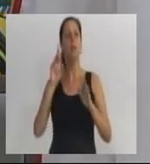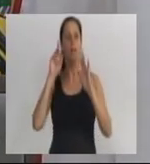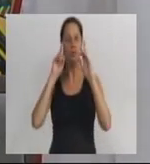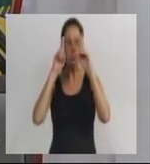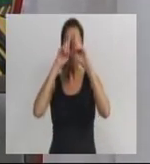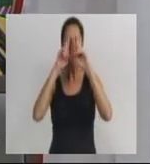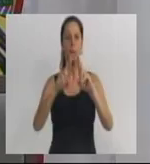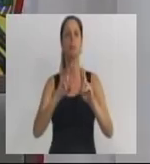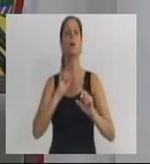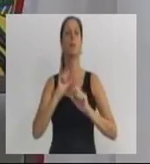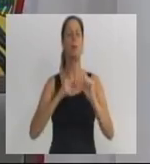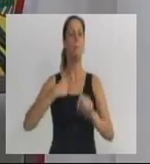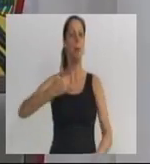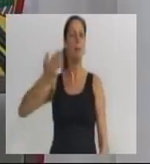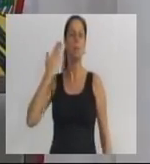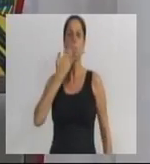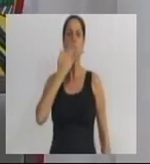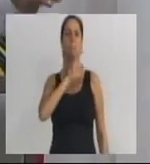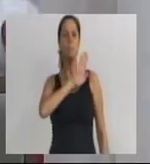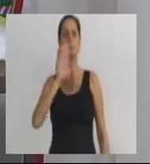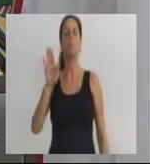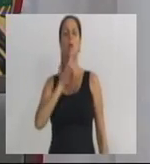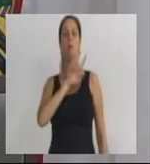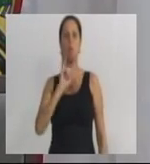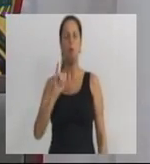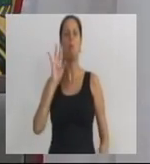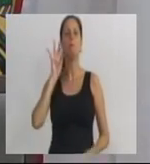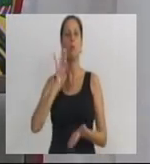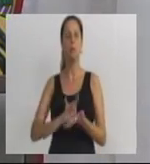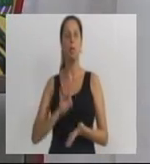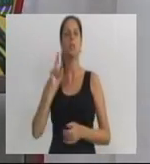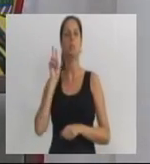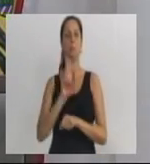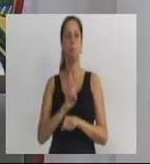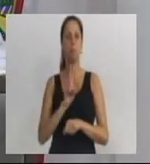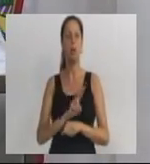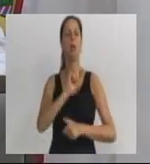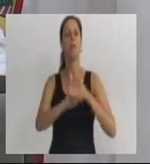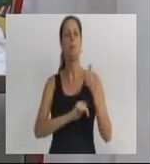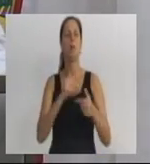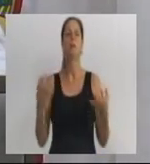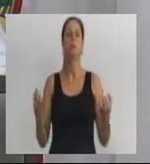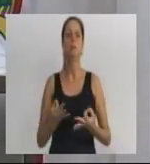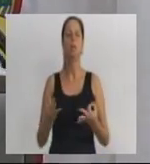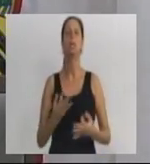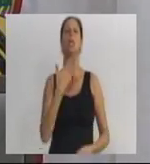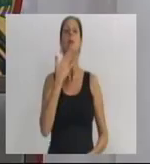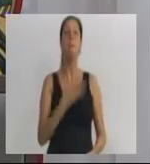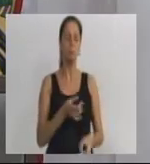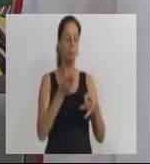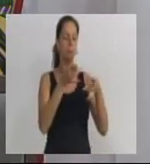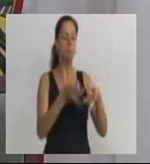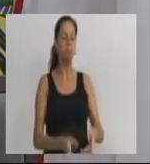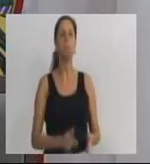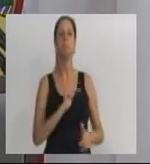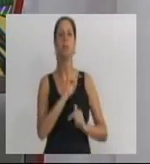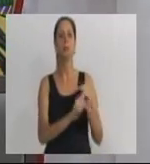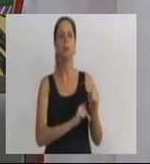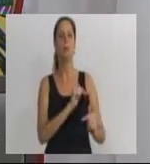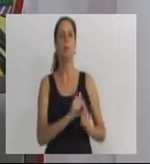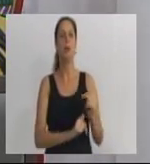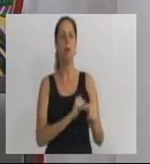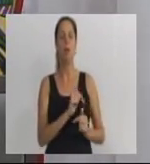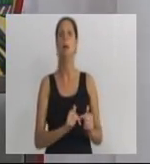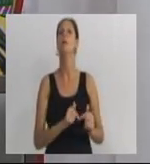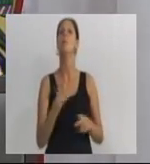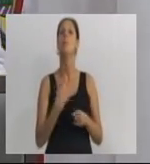ele jurou desempenhar, ele optou pela segunda alternativa, renunciando ao cargo. E renunciou em sinal de